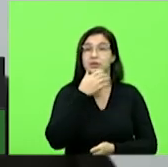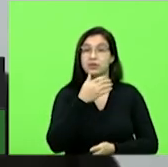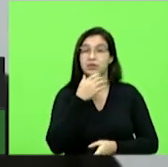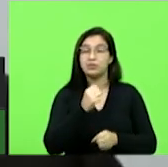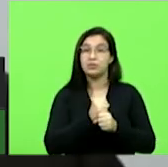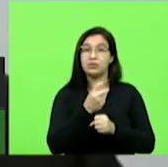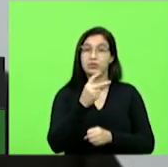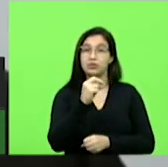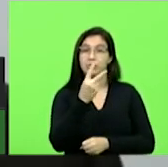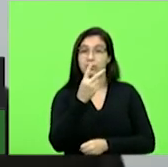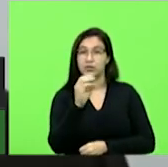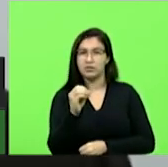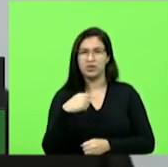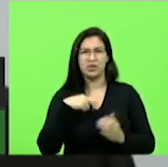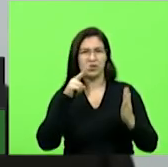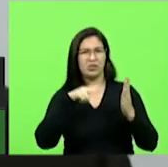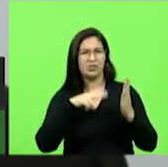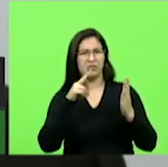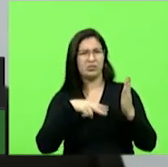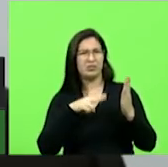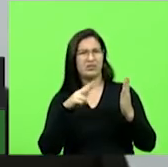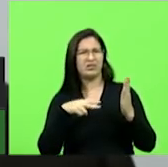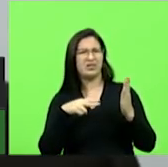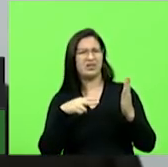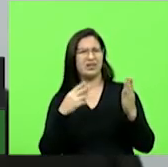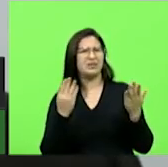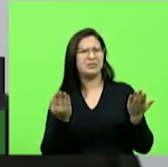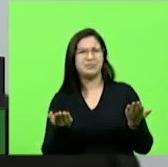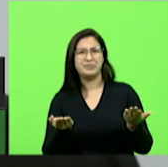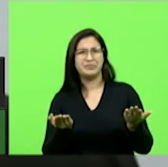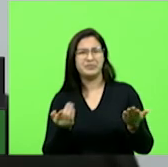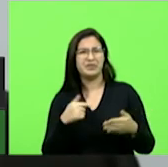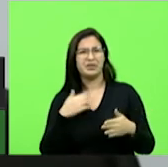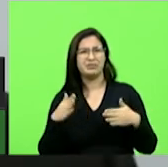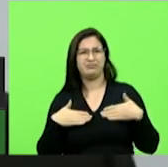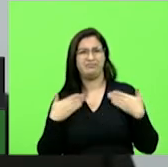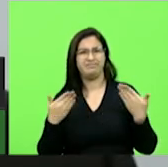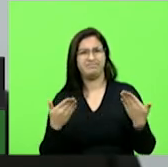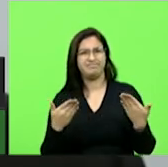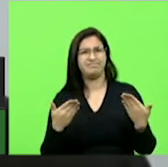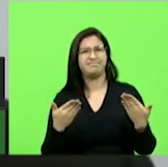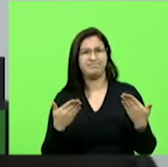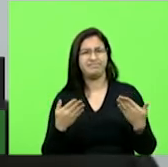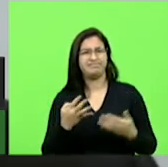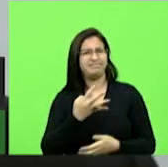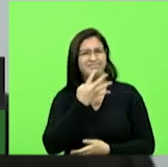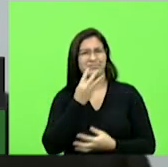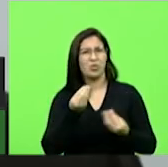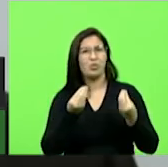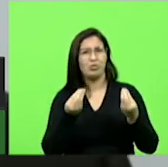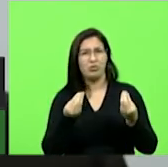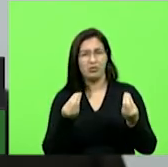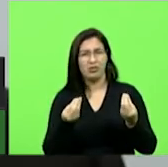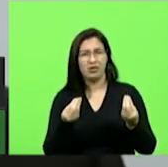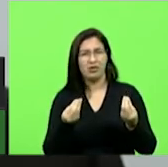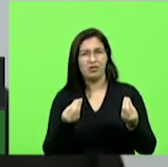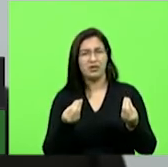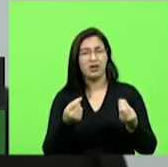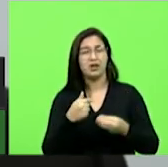Quando eu leio algo desse gênero, eu fico realmente abismado. Eu fico